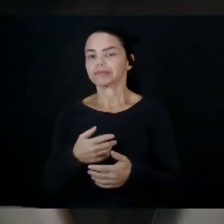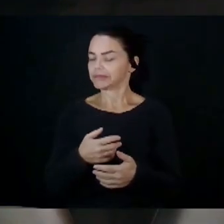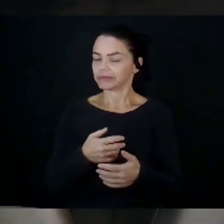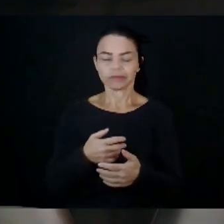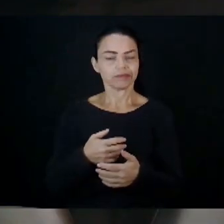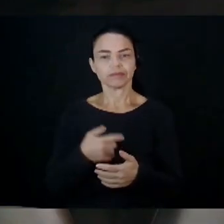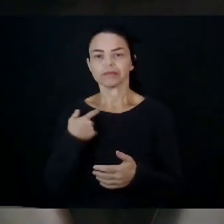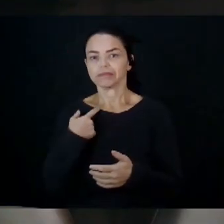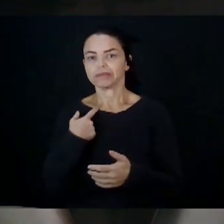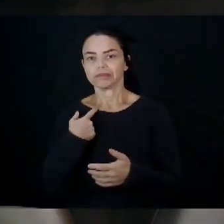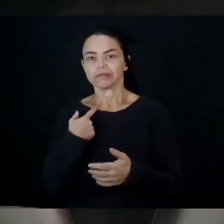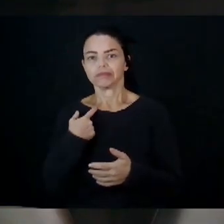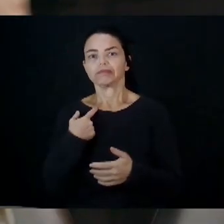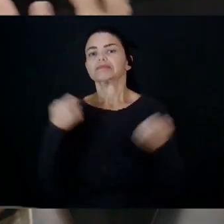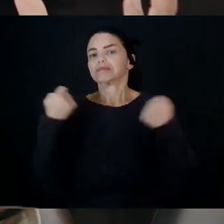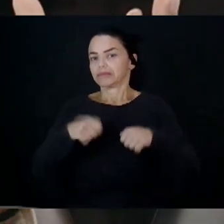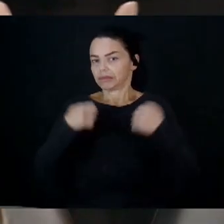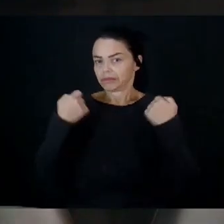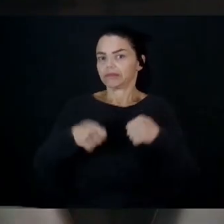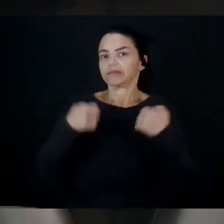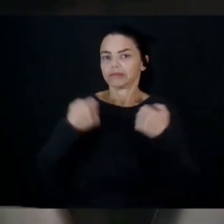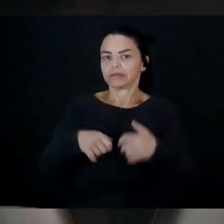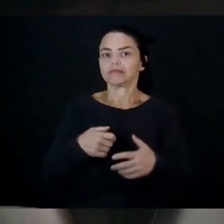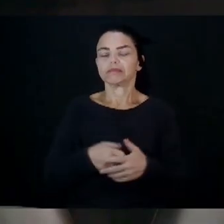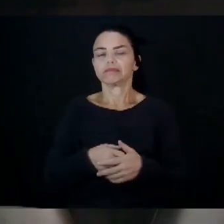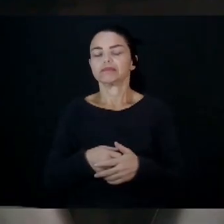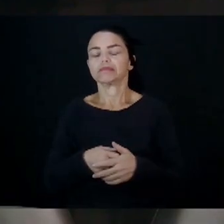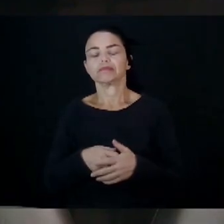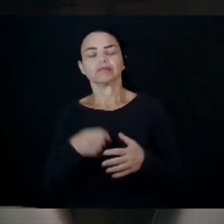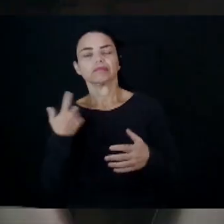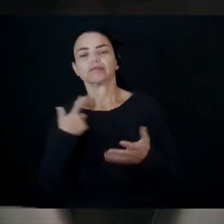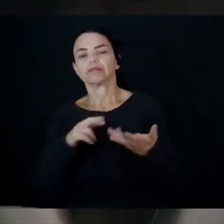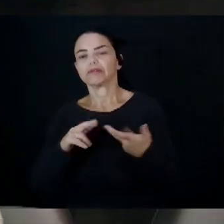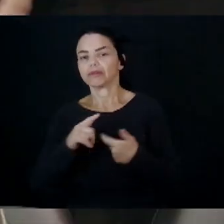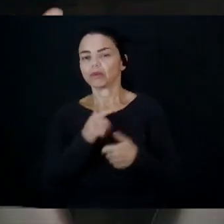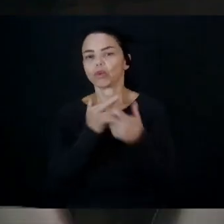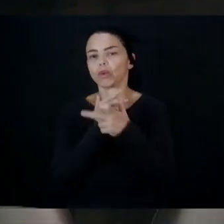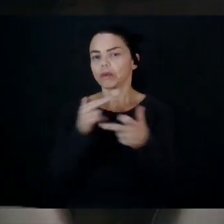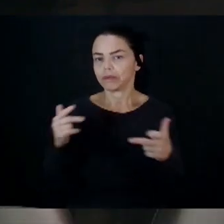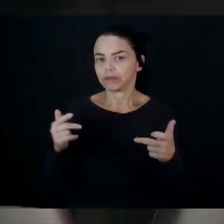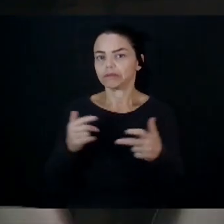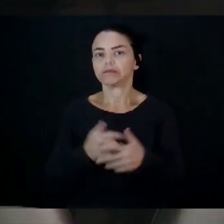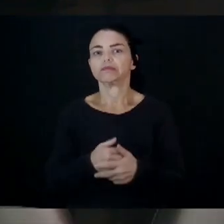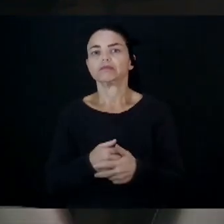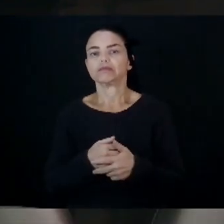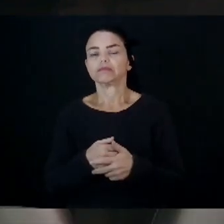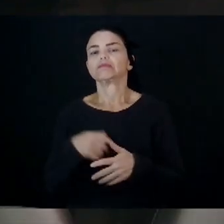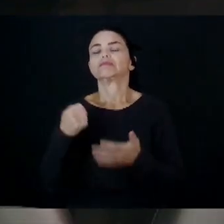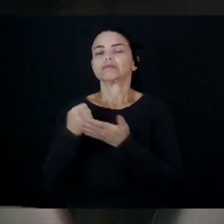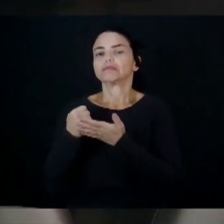memória, ela precisa de uma constelação de fatores funcionando para ela